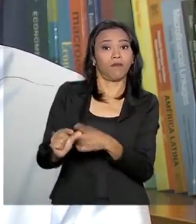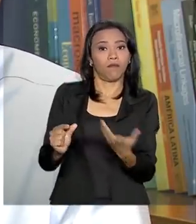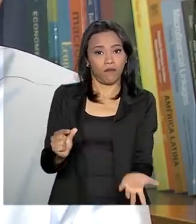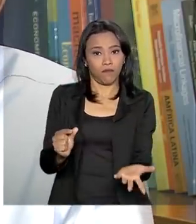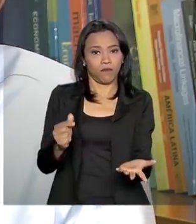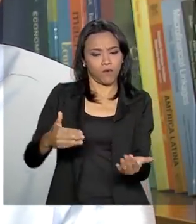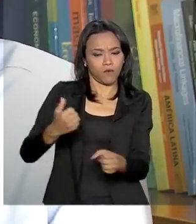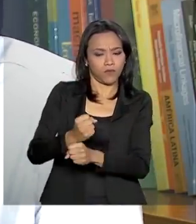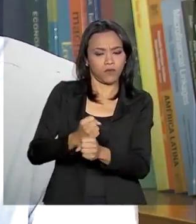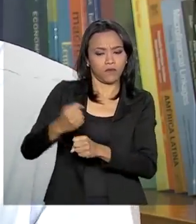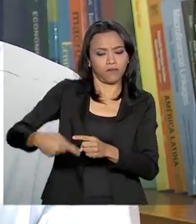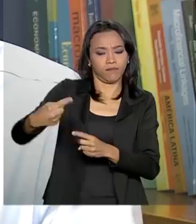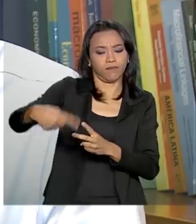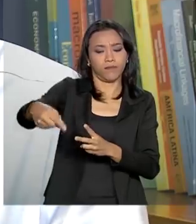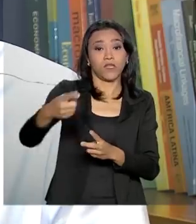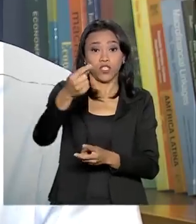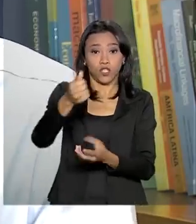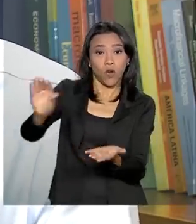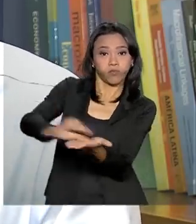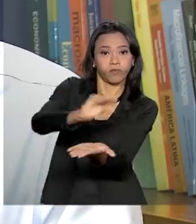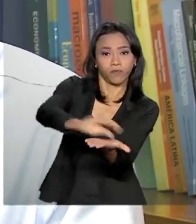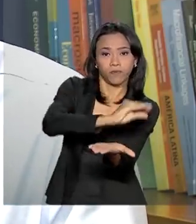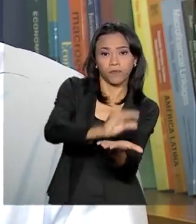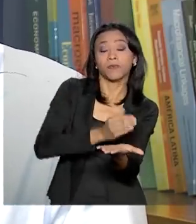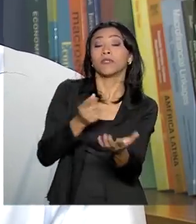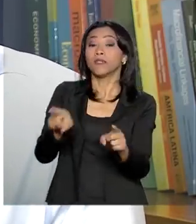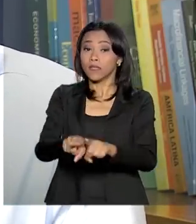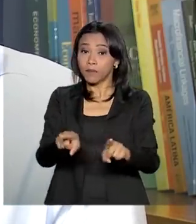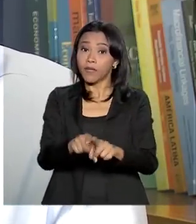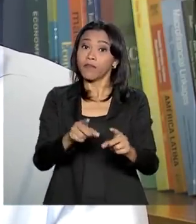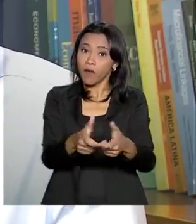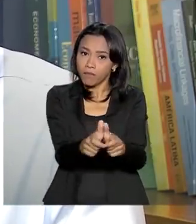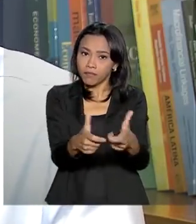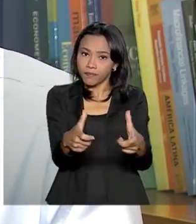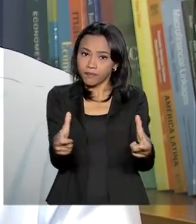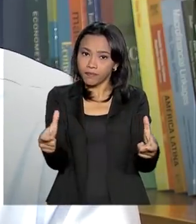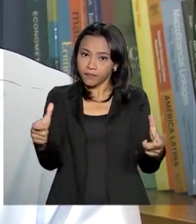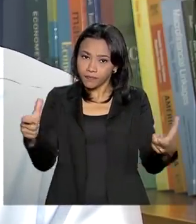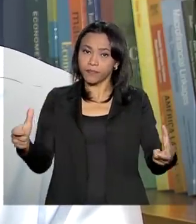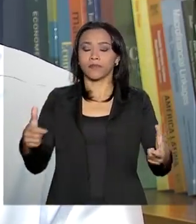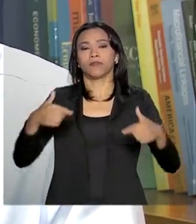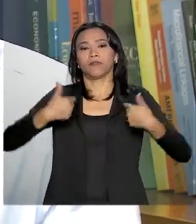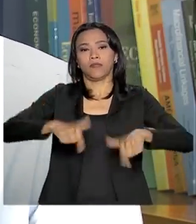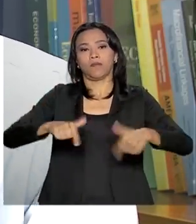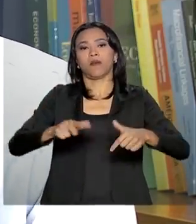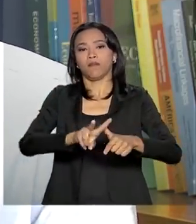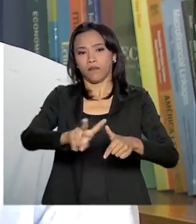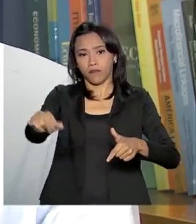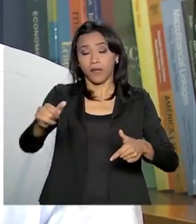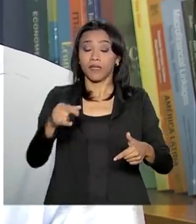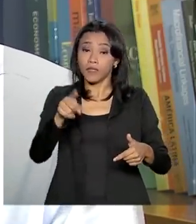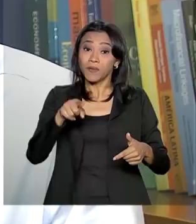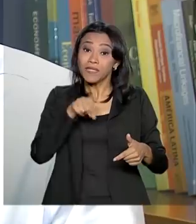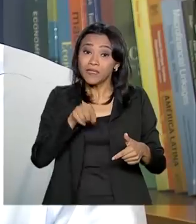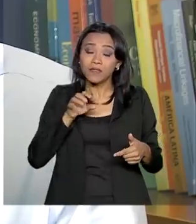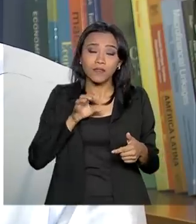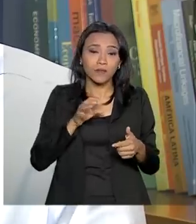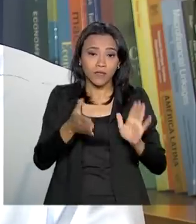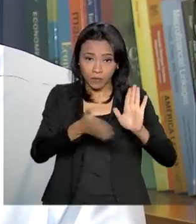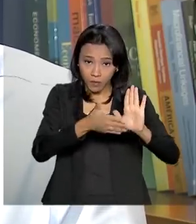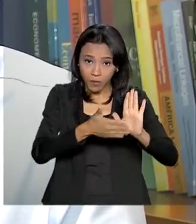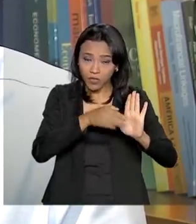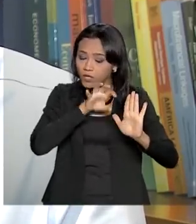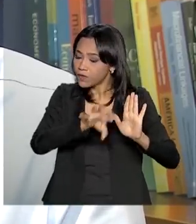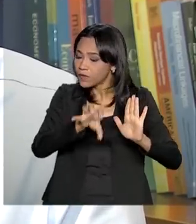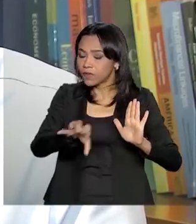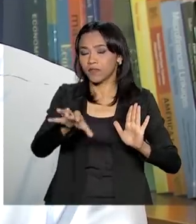no tempo. Os investimentos vão aumentar, o emprego vai crescer. Então, tem um efeito positivo sobre a atividade econômica que não é